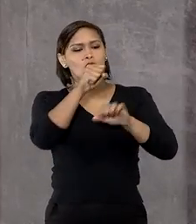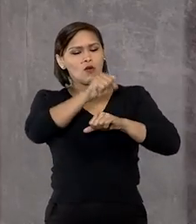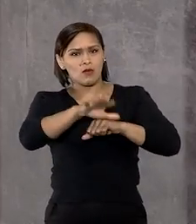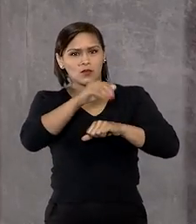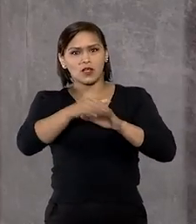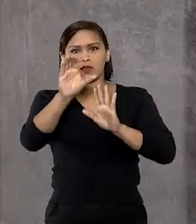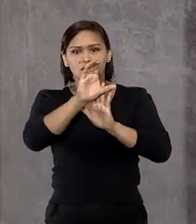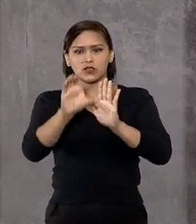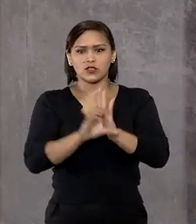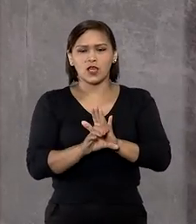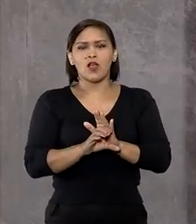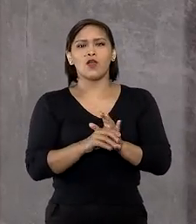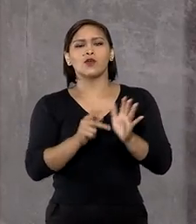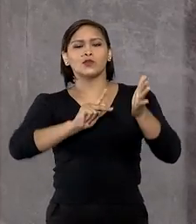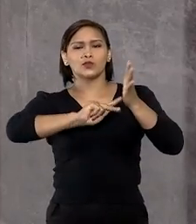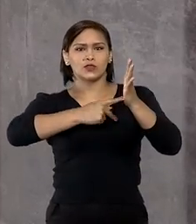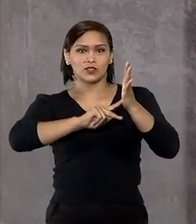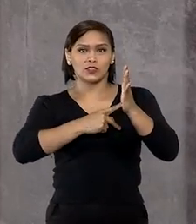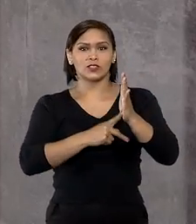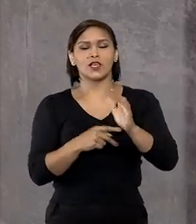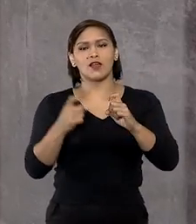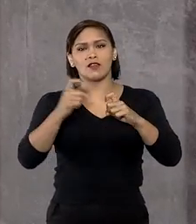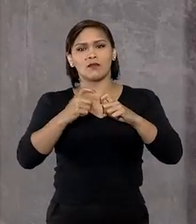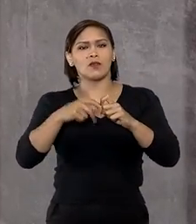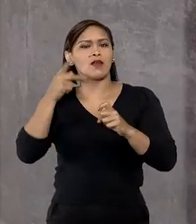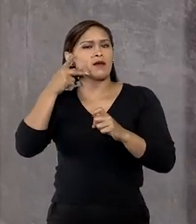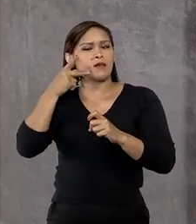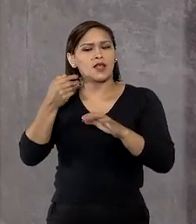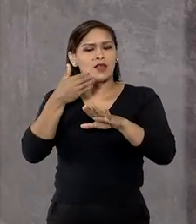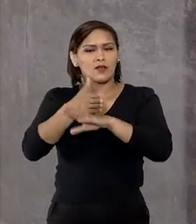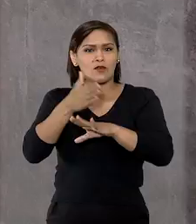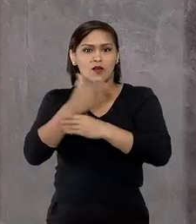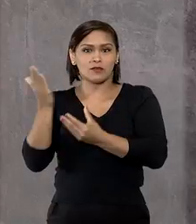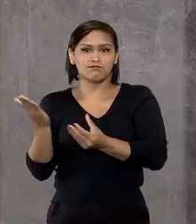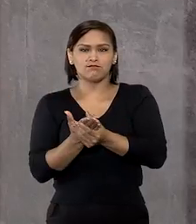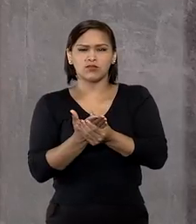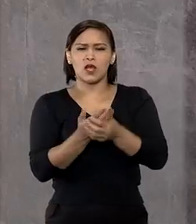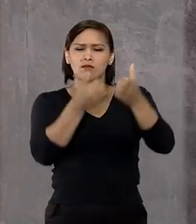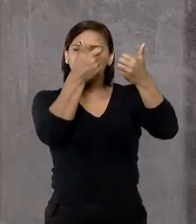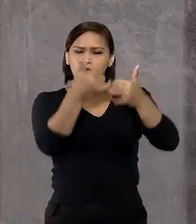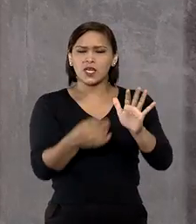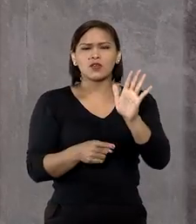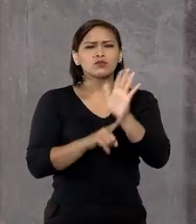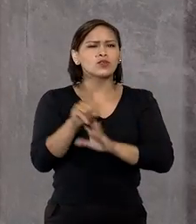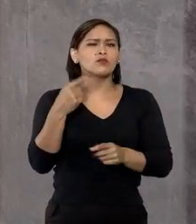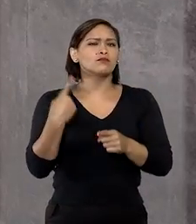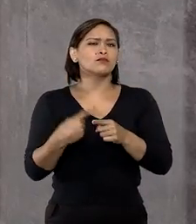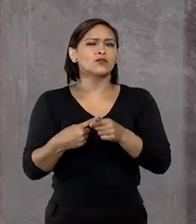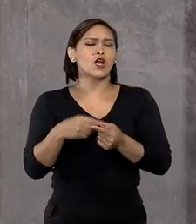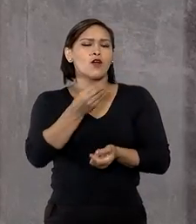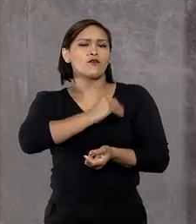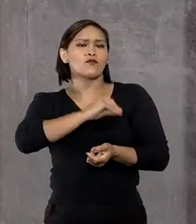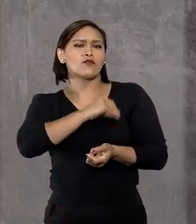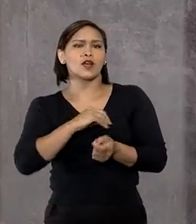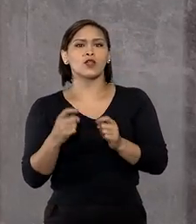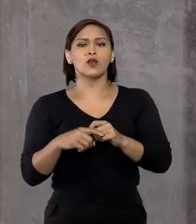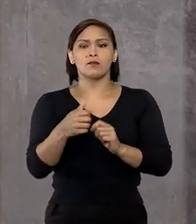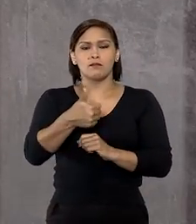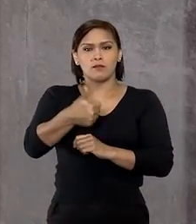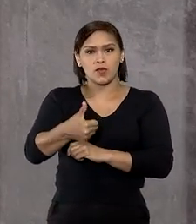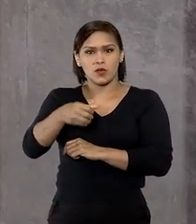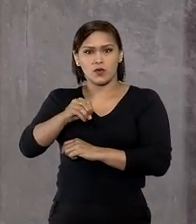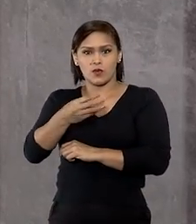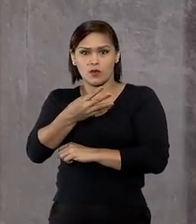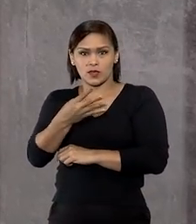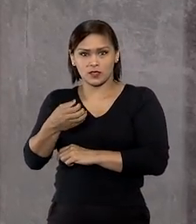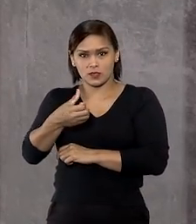do edital o sindicato dos médicos da Paraíba ingressou com ação questionando o valor do salário para os médicos de um